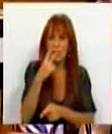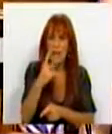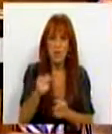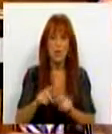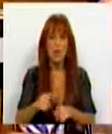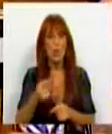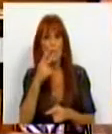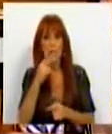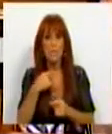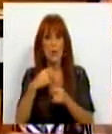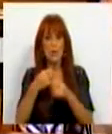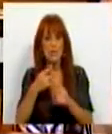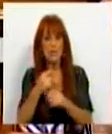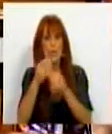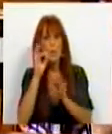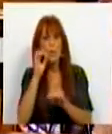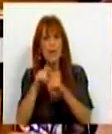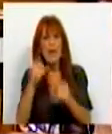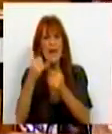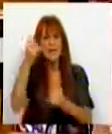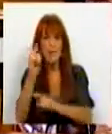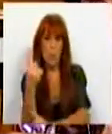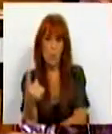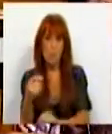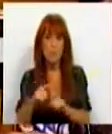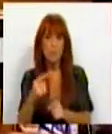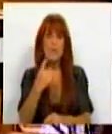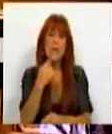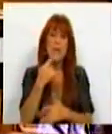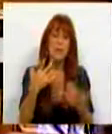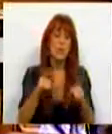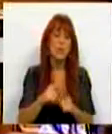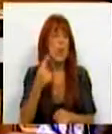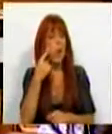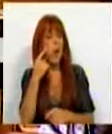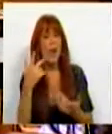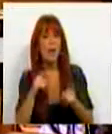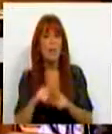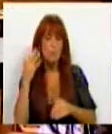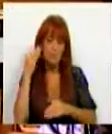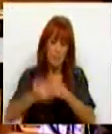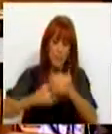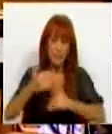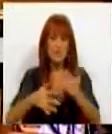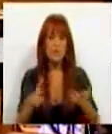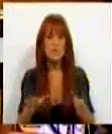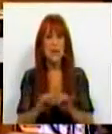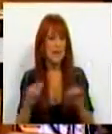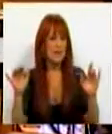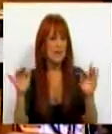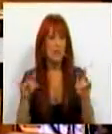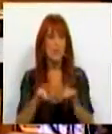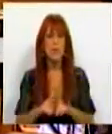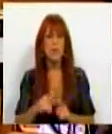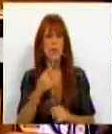O tabaco sem combustão é uma delas. No Reino Unido as experiências estão em curso com